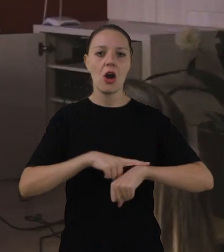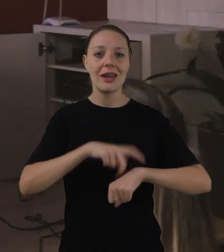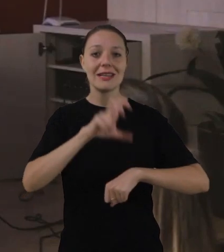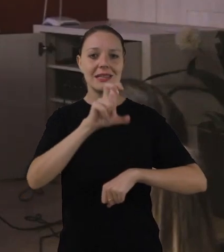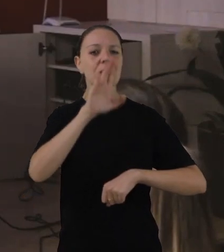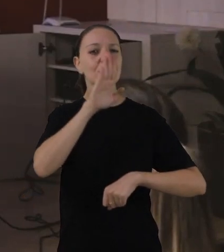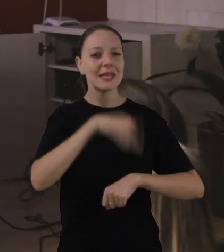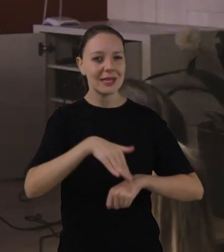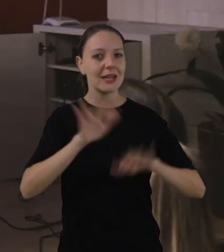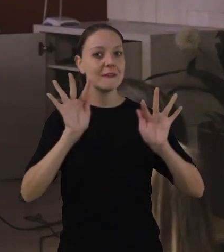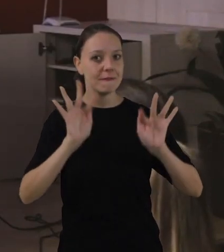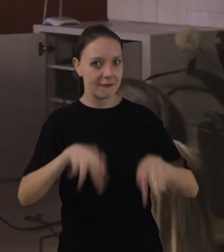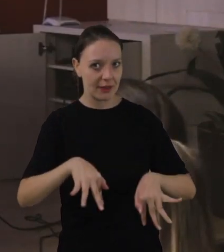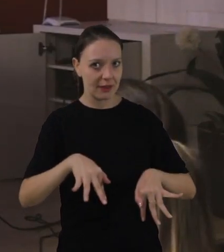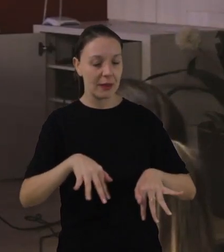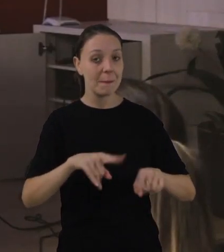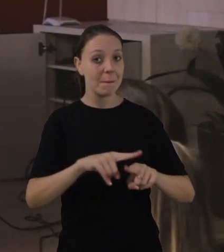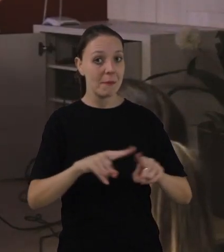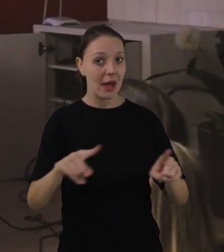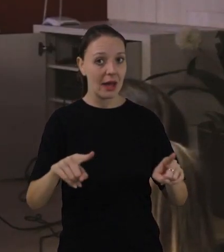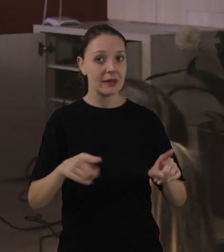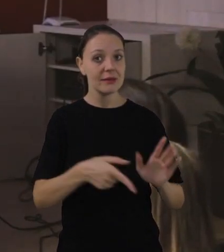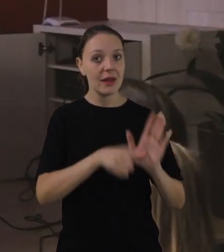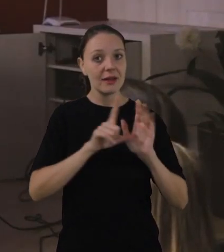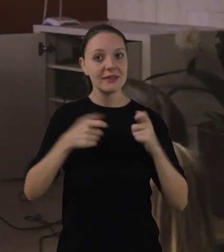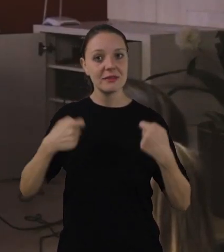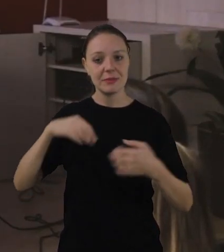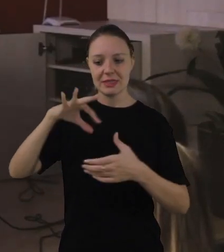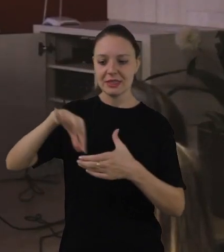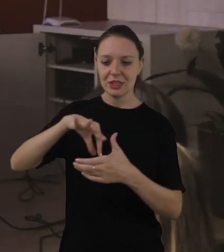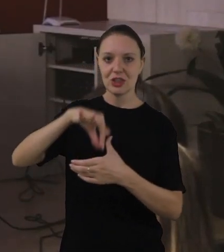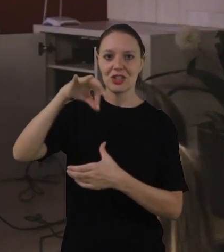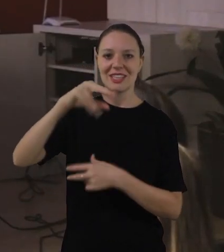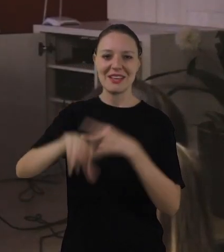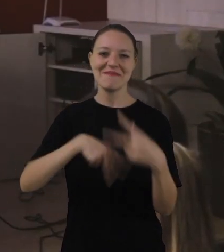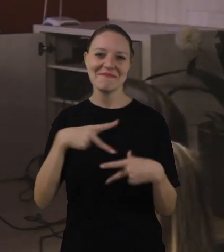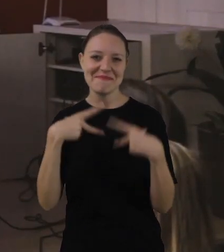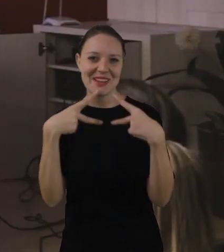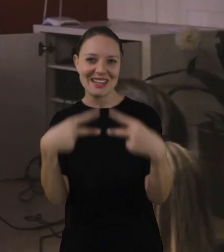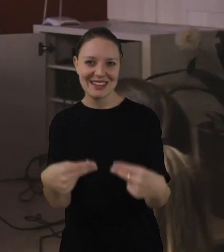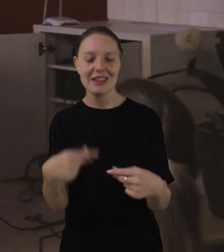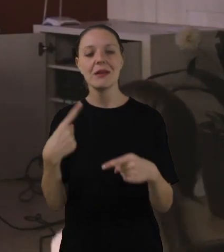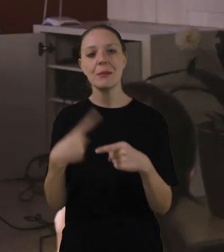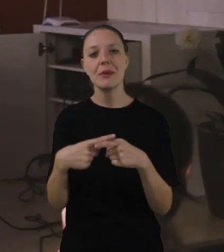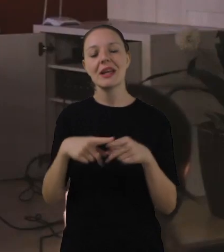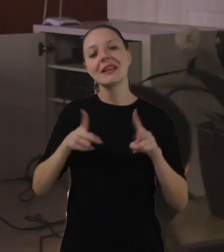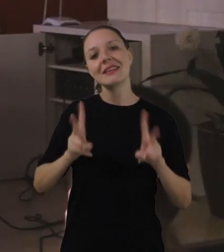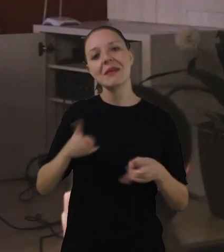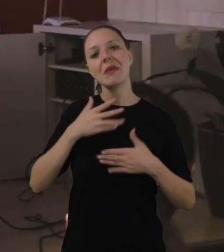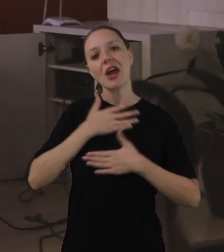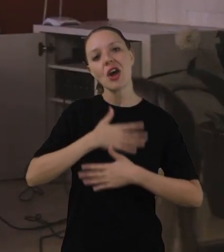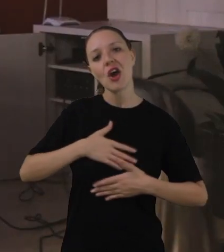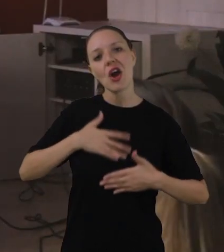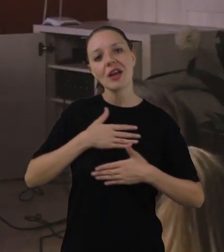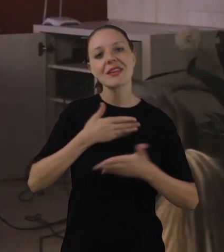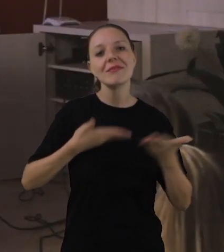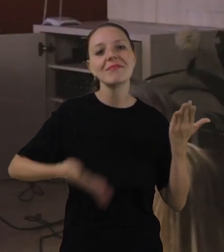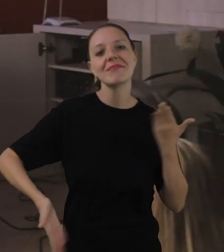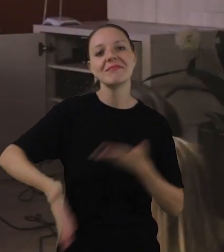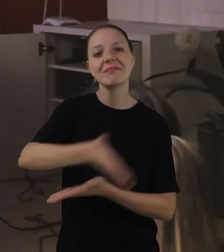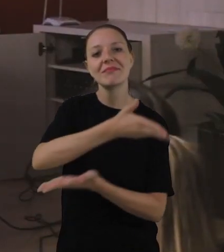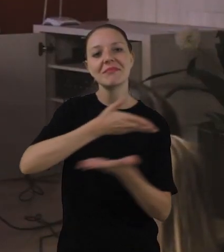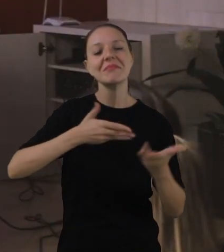tá? Antes de liberar, a gente vai fazer sorteio de brindes, né? Porque sempre a gente gosta de compartilhar, né? Então, a